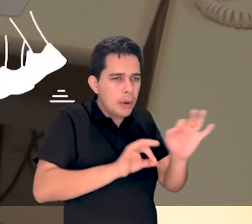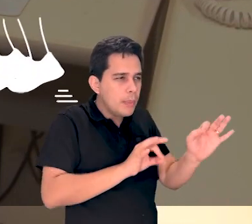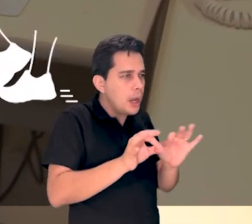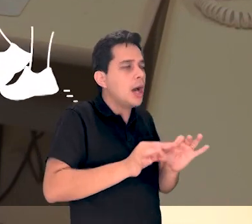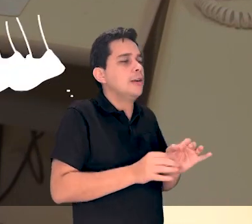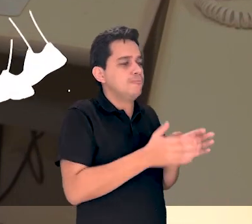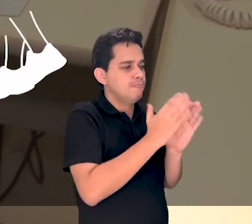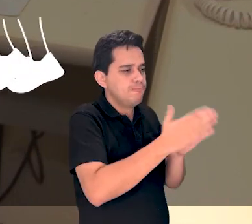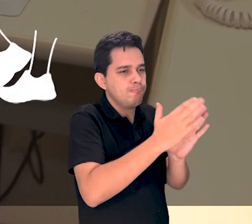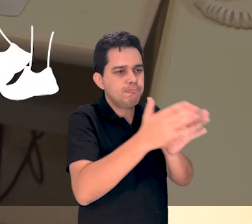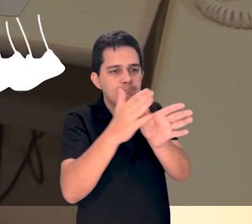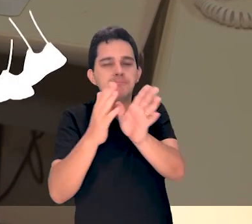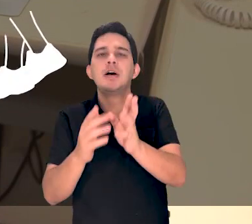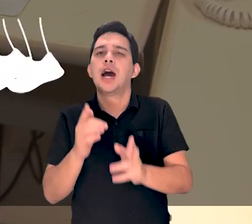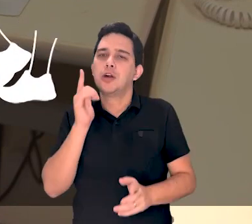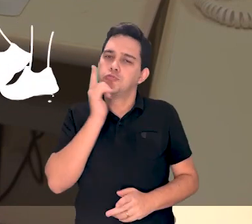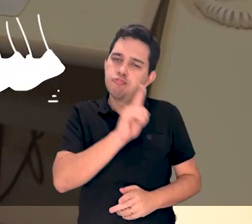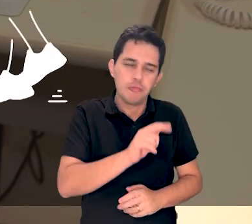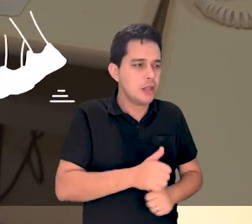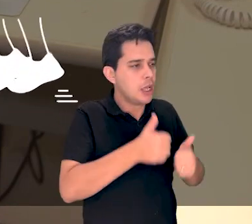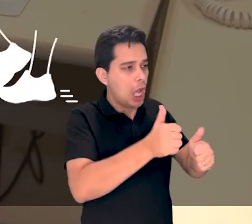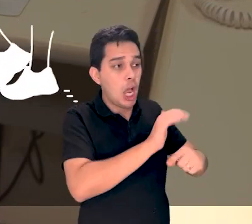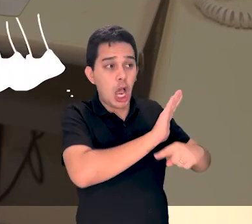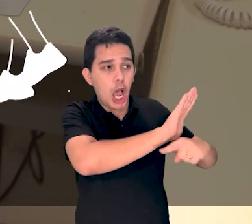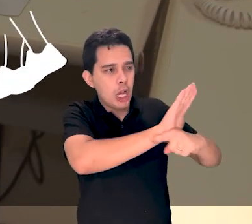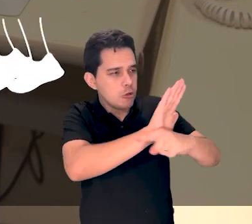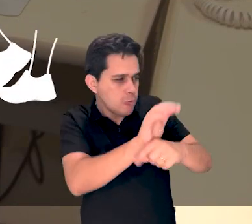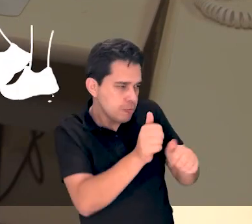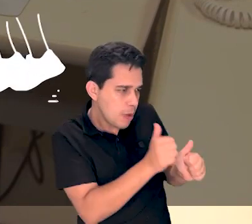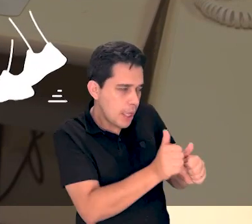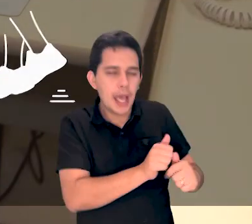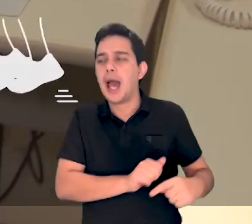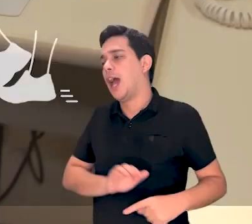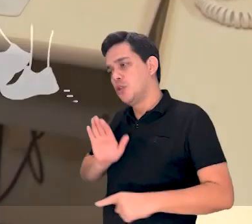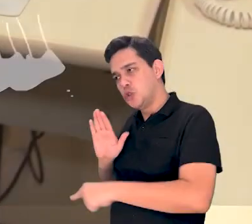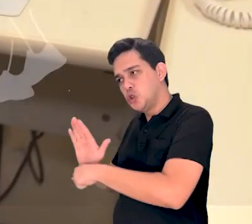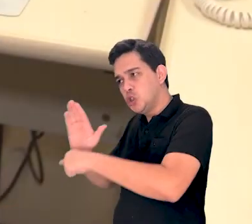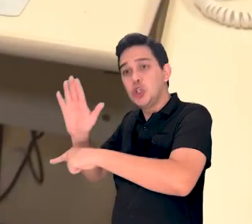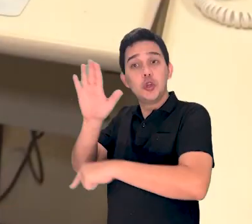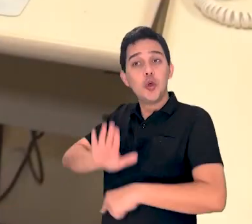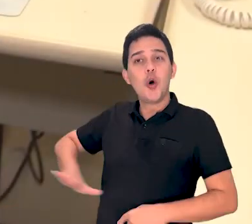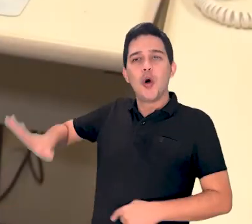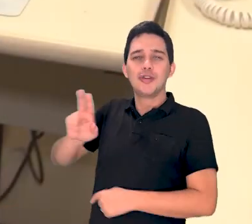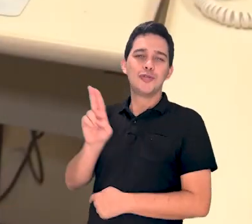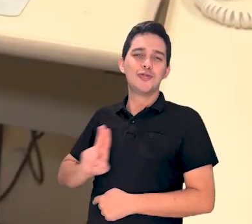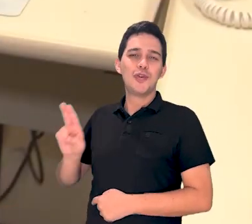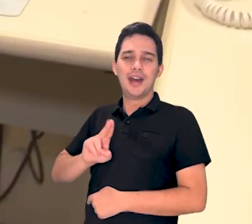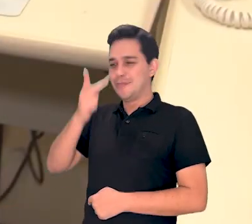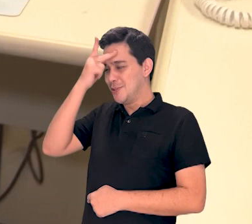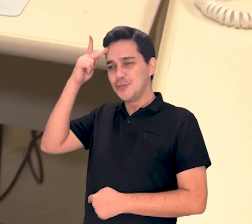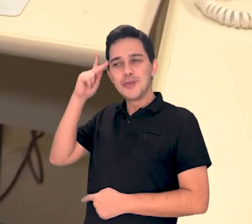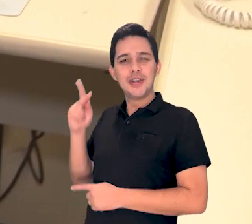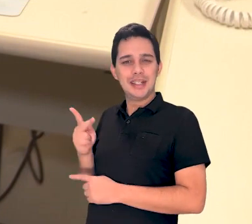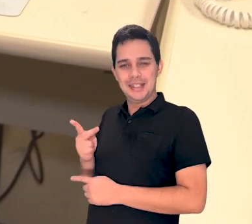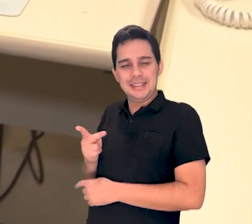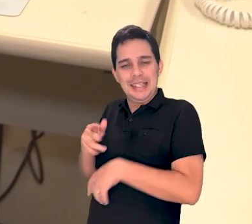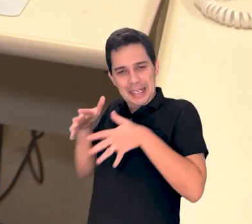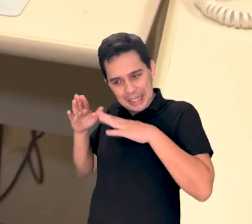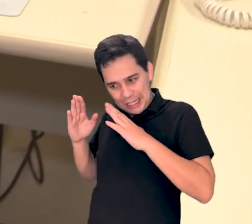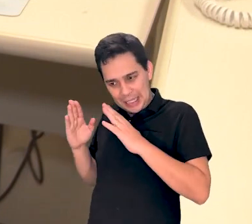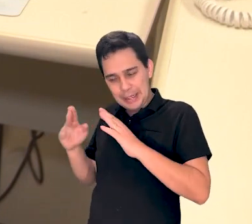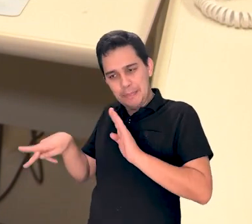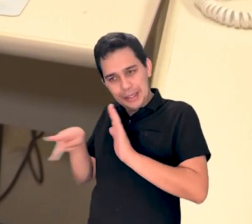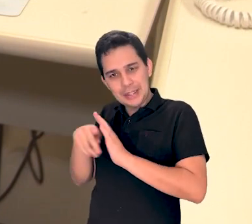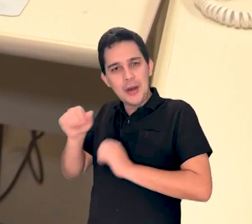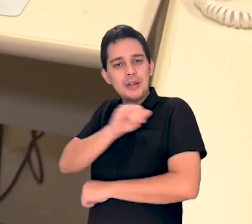urbana racional que realmente satisfaça a expectativa do usuário em que leve as pessoas para os lugares